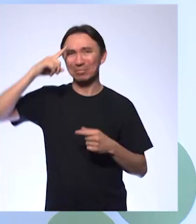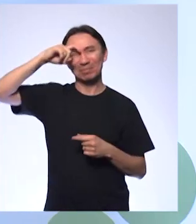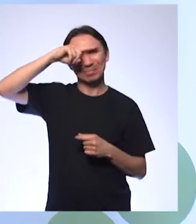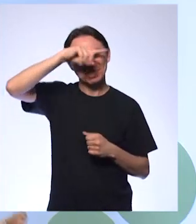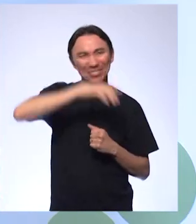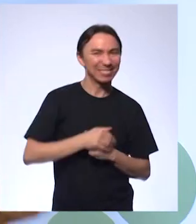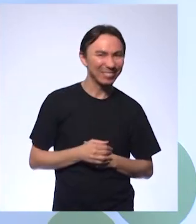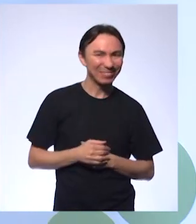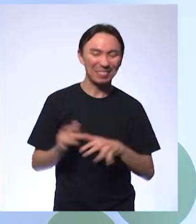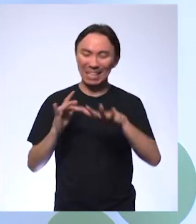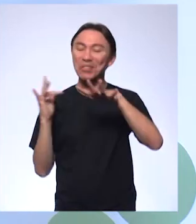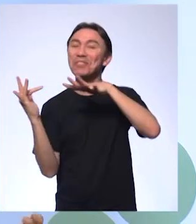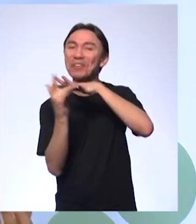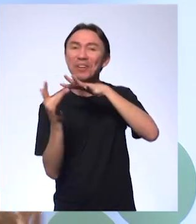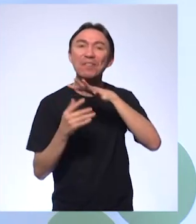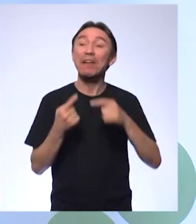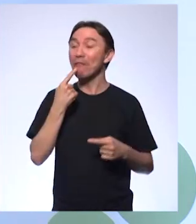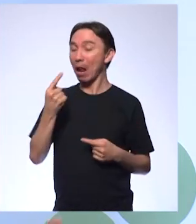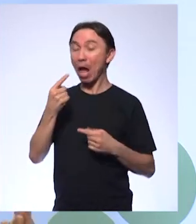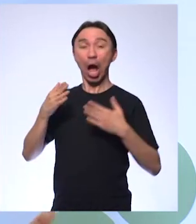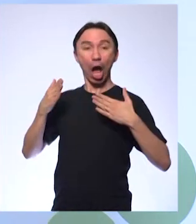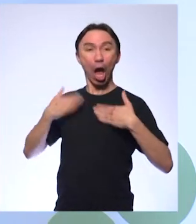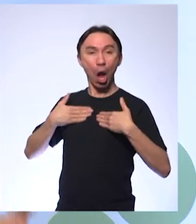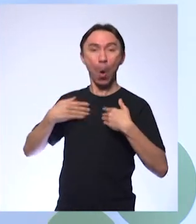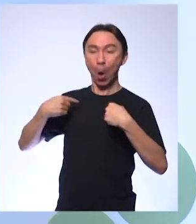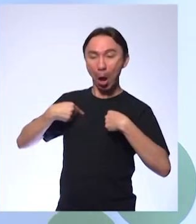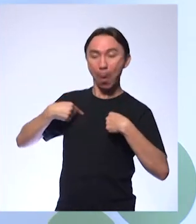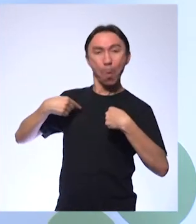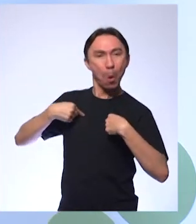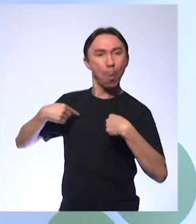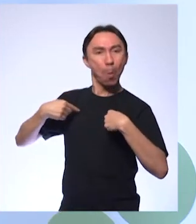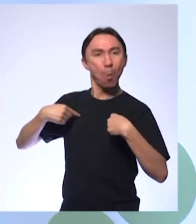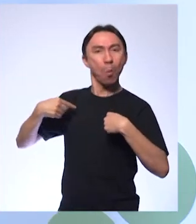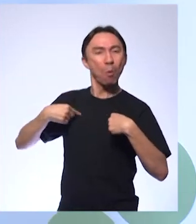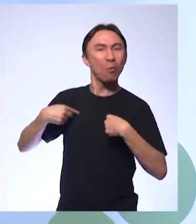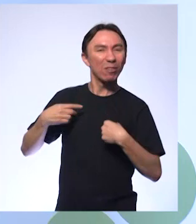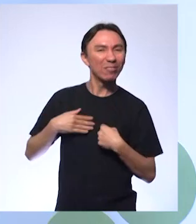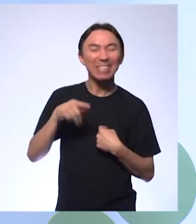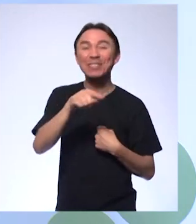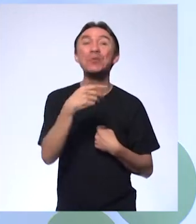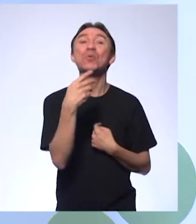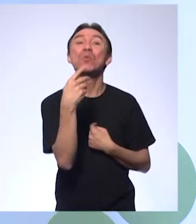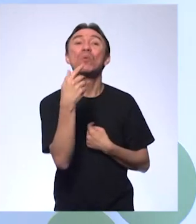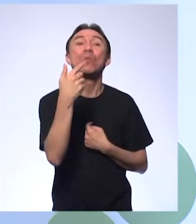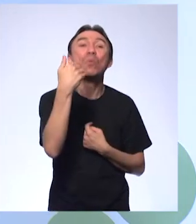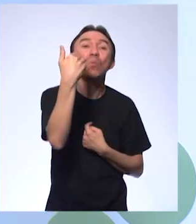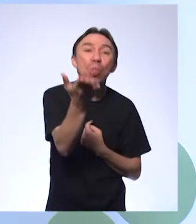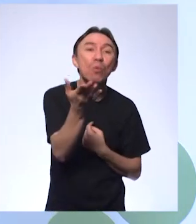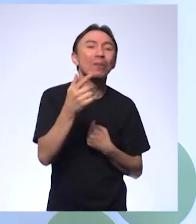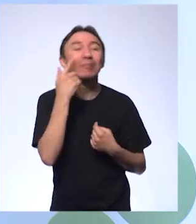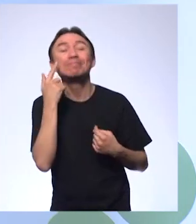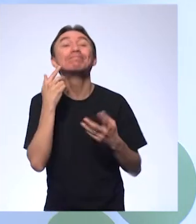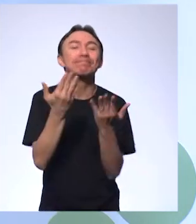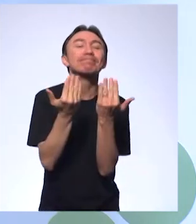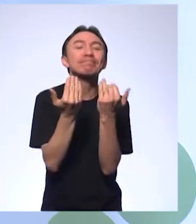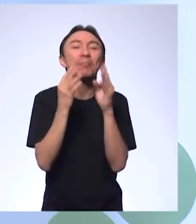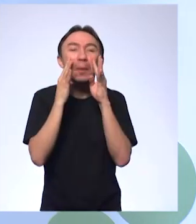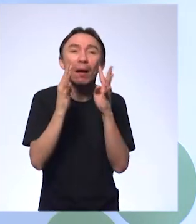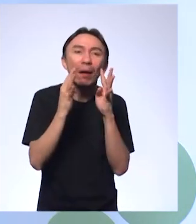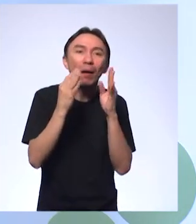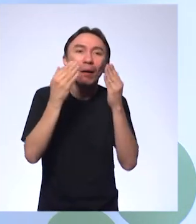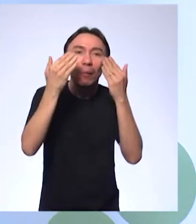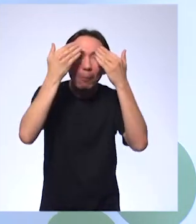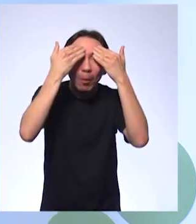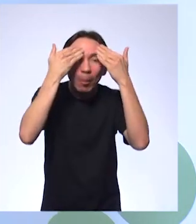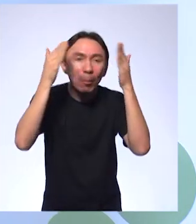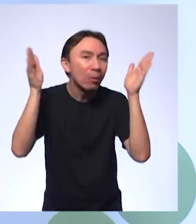gente, mas, ao mesmo tempo, a gente não se abre para o outro. E, muitas vezes, a gente fala da gente sem ser a gente, né? A gente até